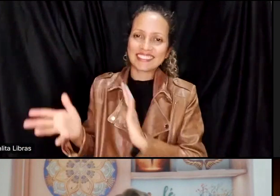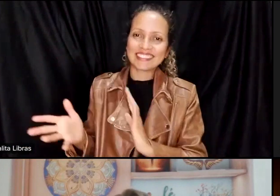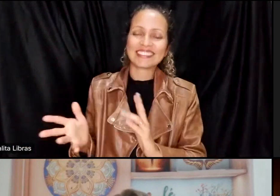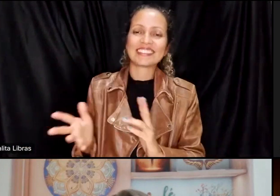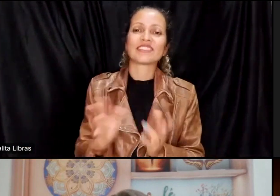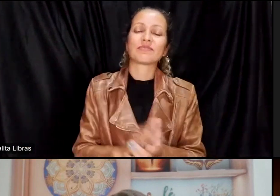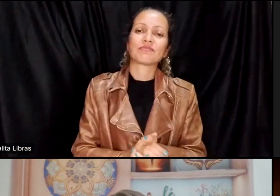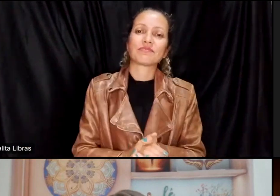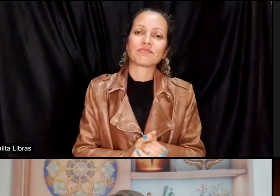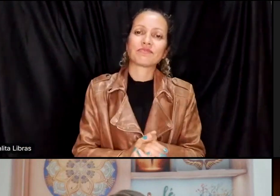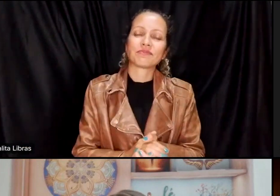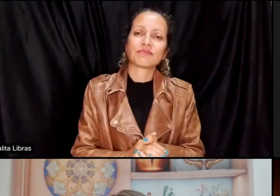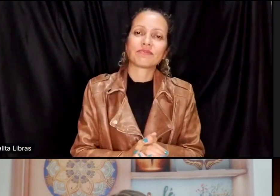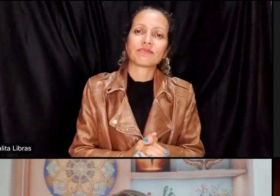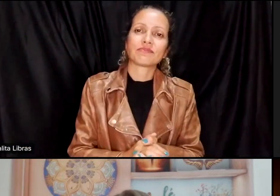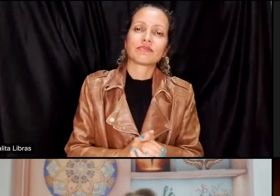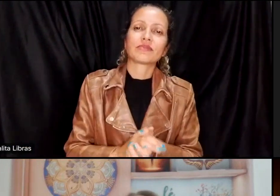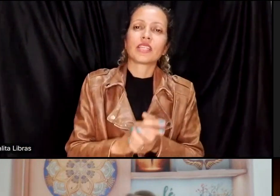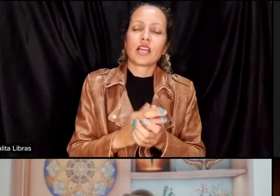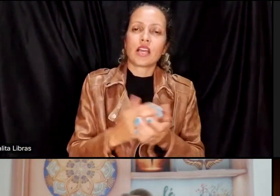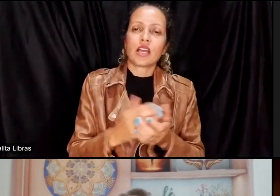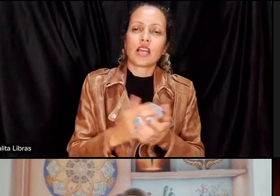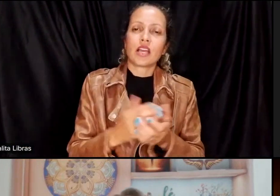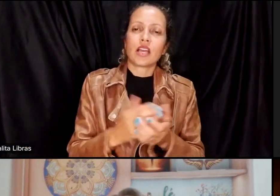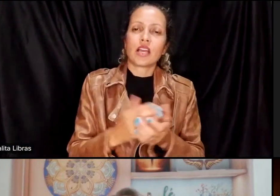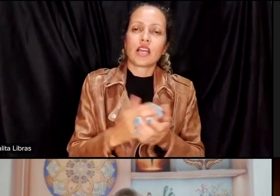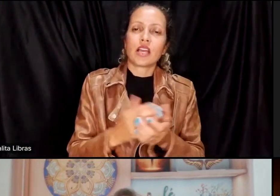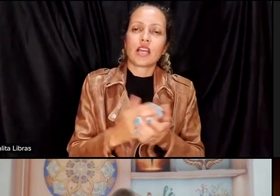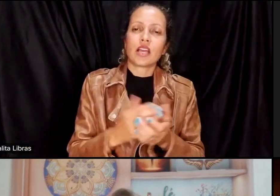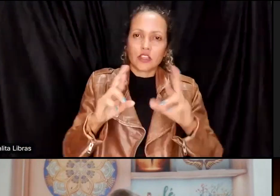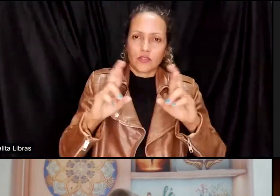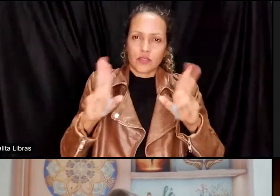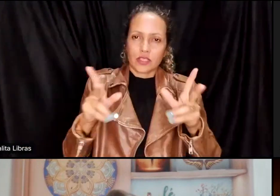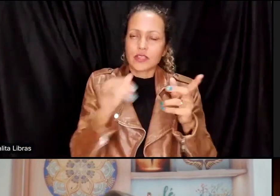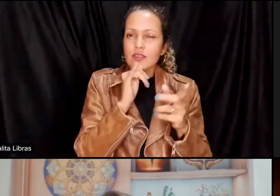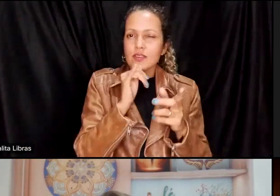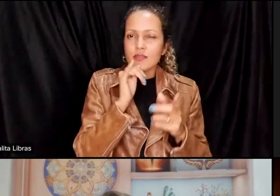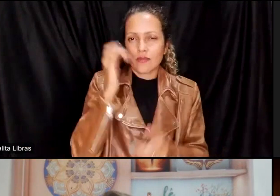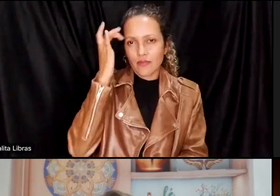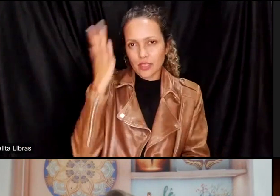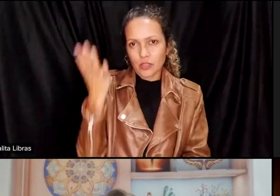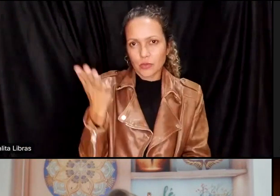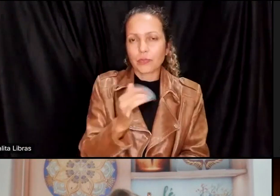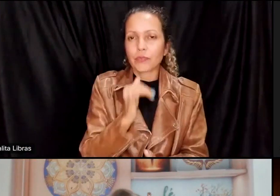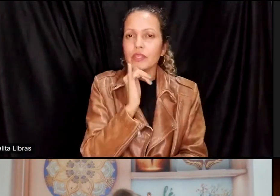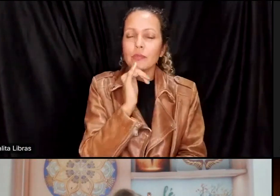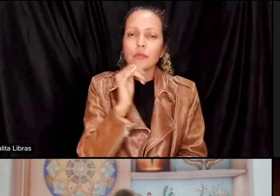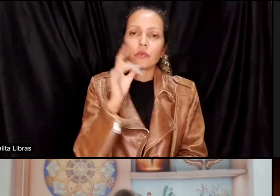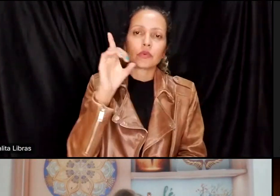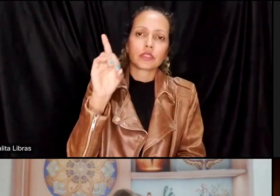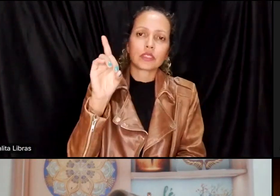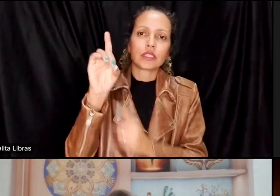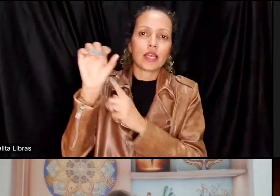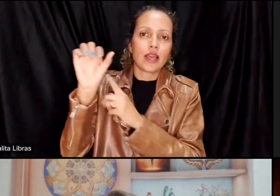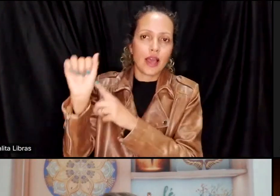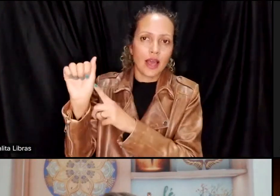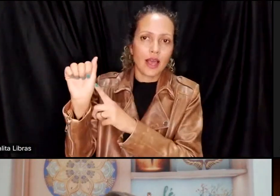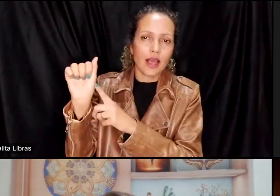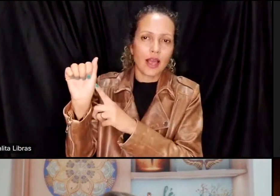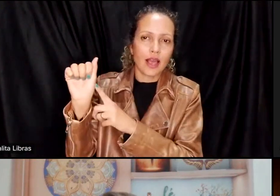Já vamos falar a diferença, né? Para ficar mais fácil. A criança com deficiência auditiva, você...